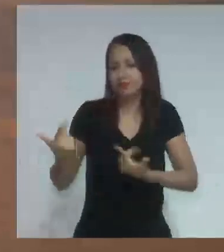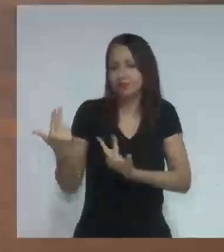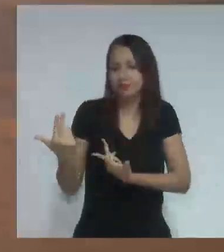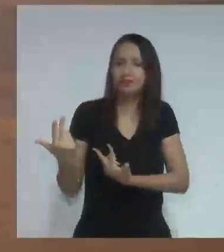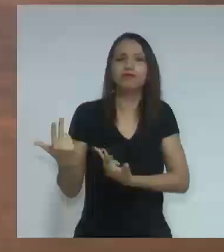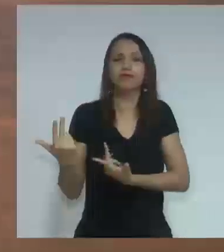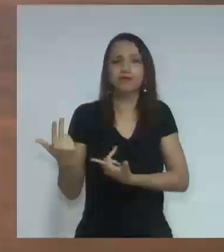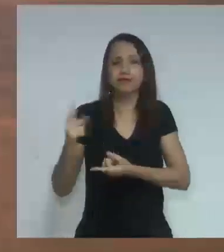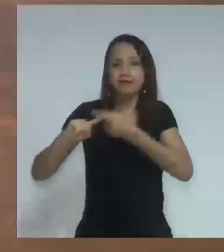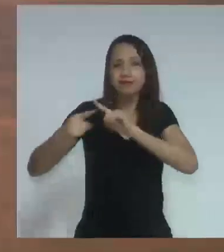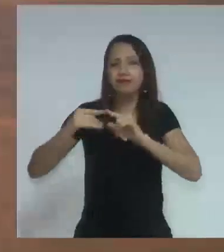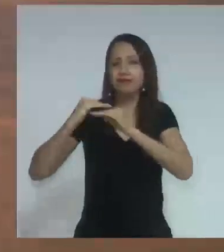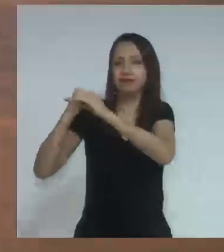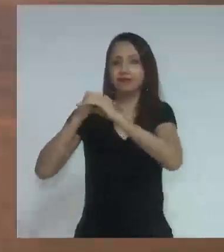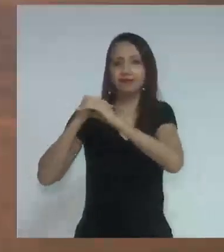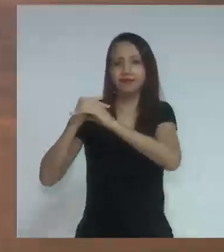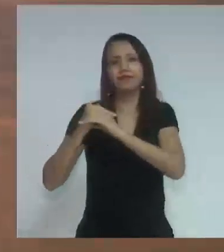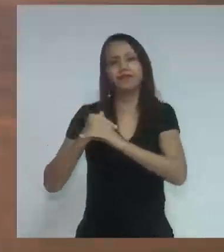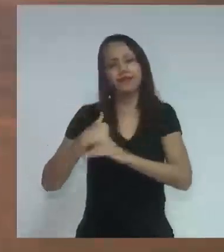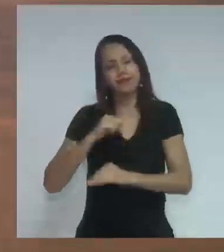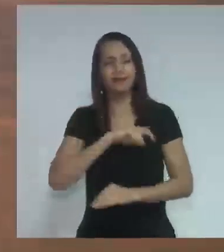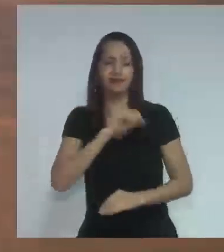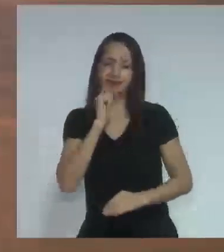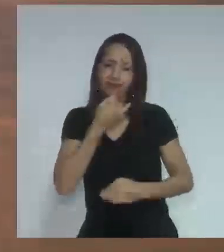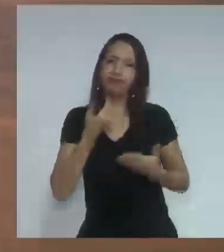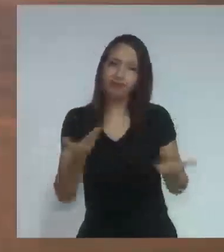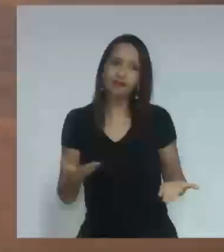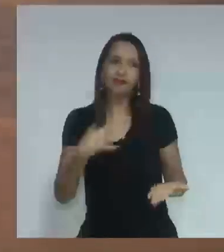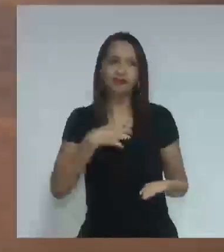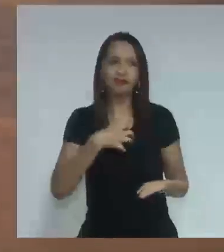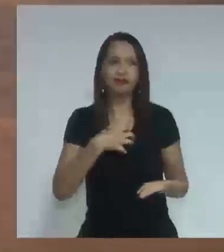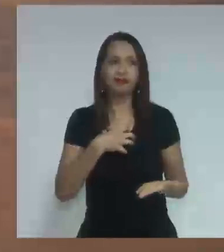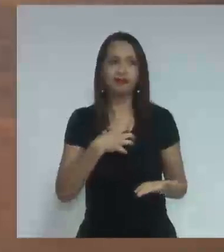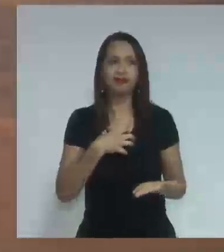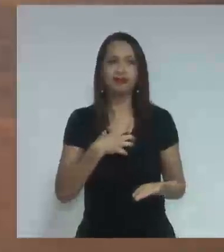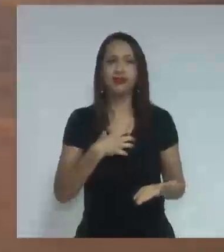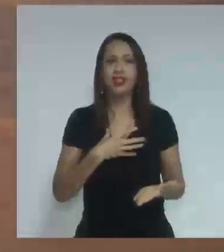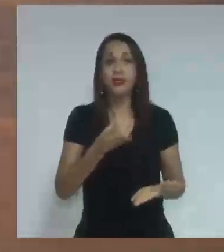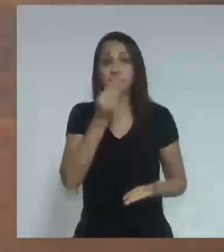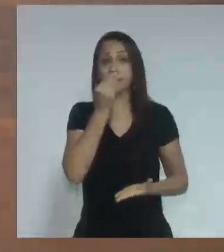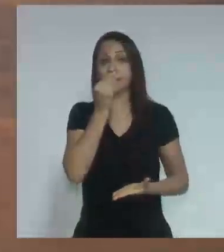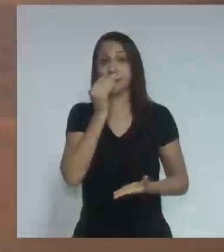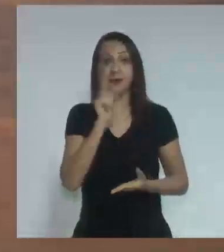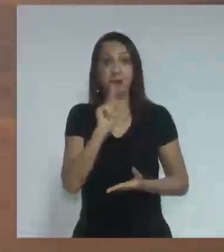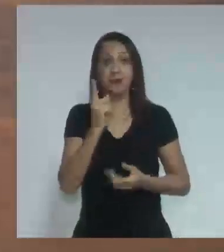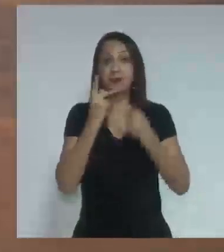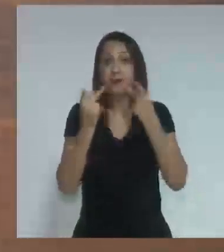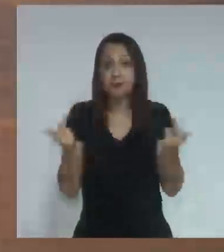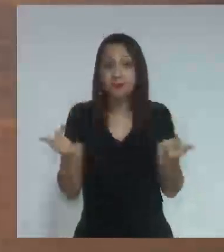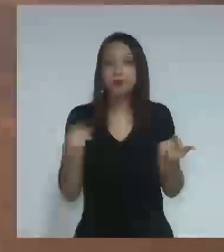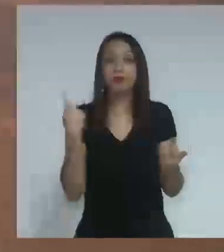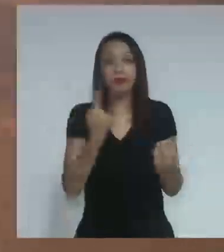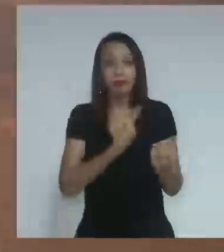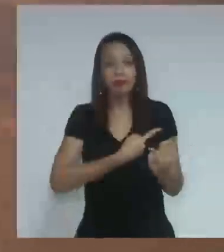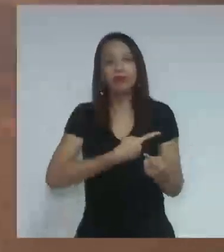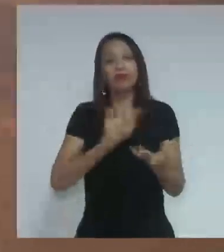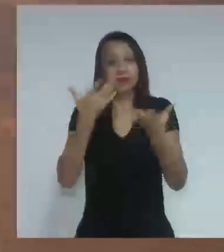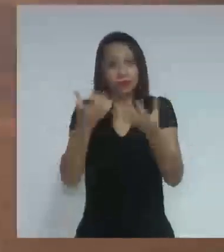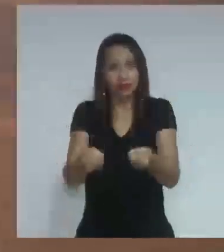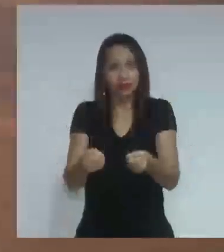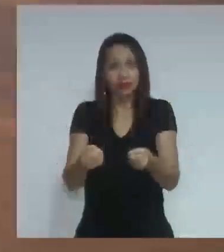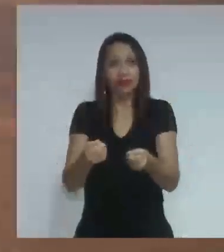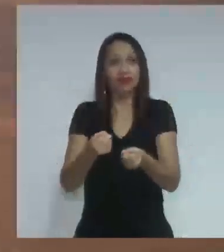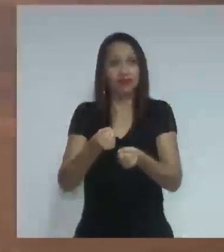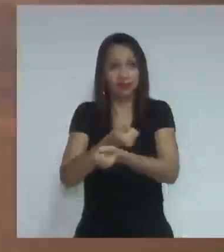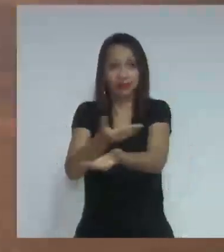muito chateado por isso. O fato de se calar não quer dizer que a gente se consente com